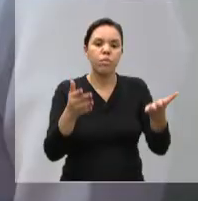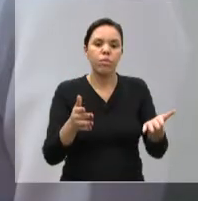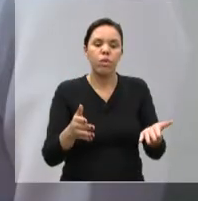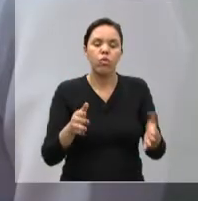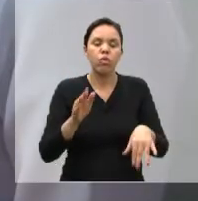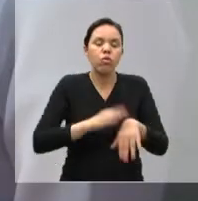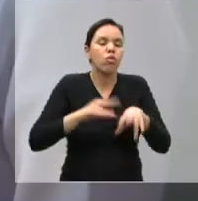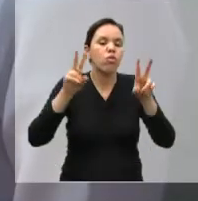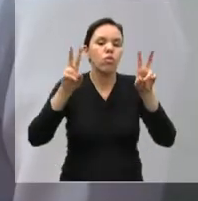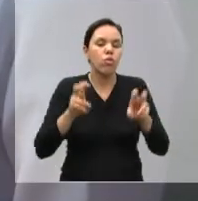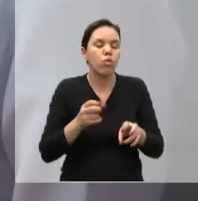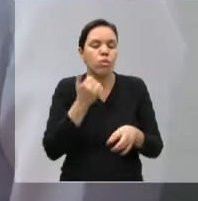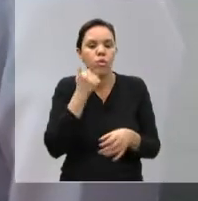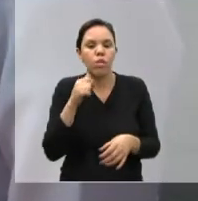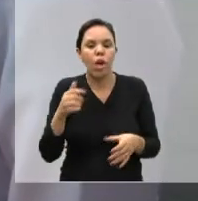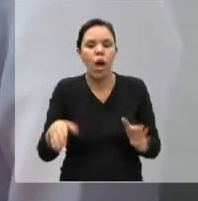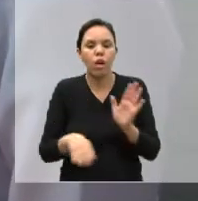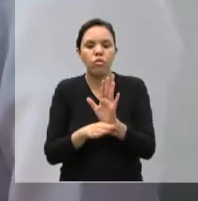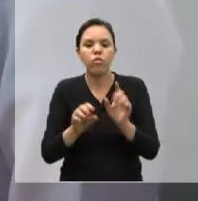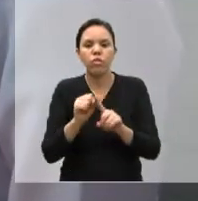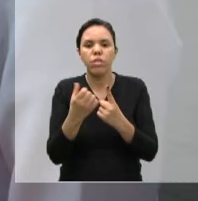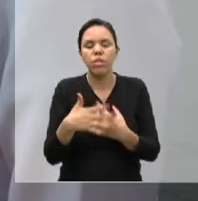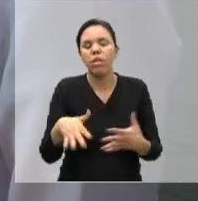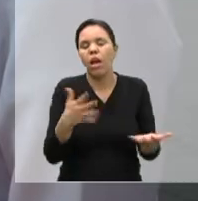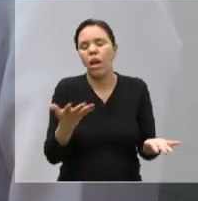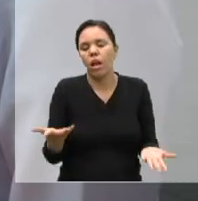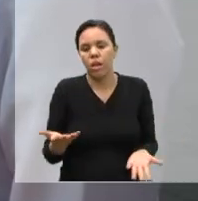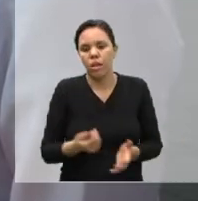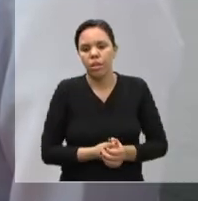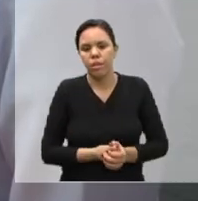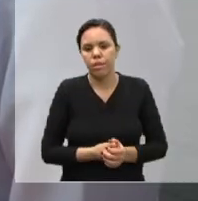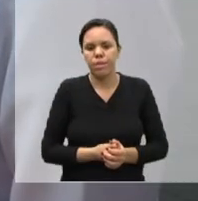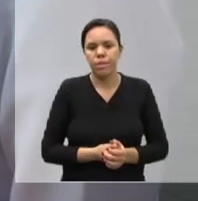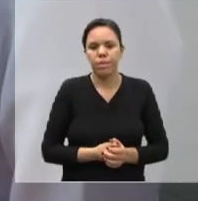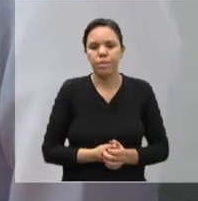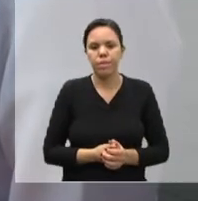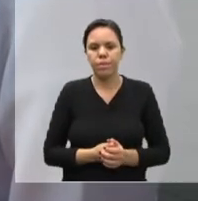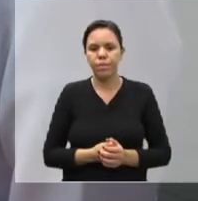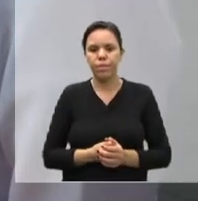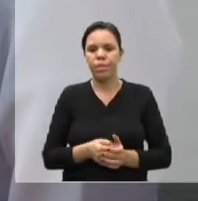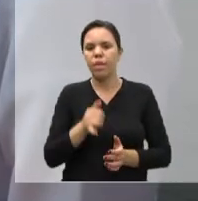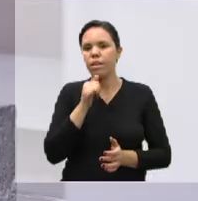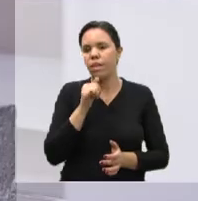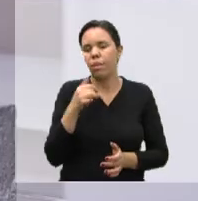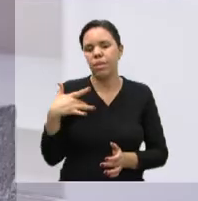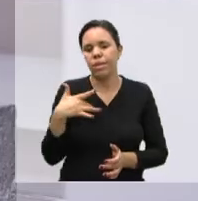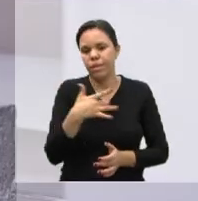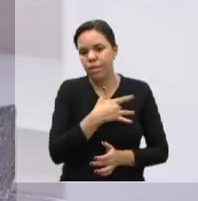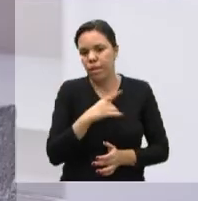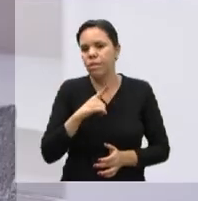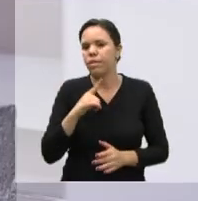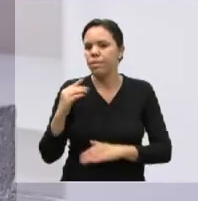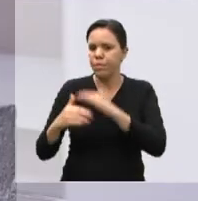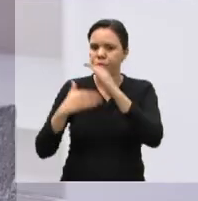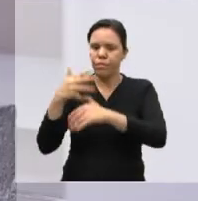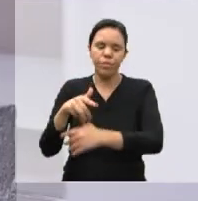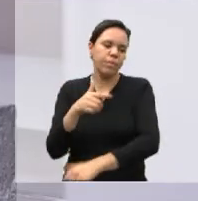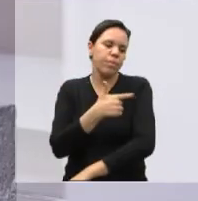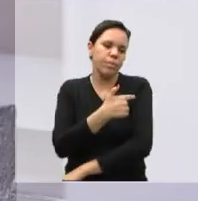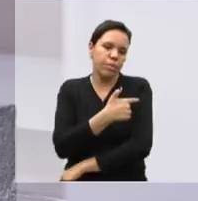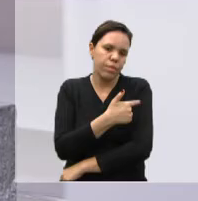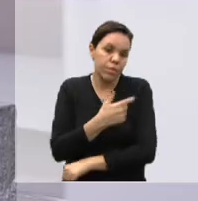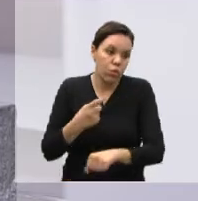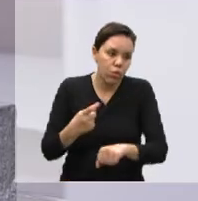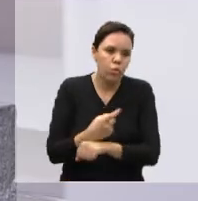Bom, sejam os mais diretos, que é, por exemplo, em questão de saúde, você tem desenvolvimento de vacinas, você tem os médicos